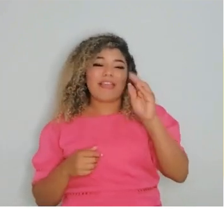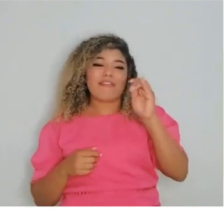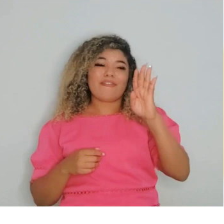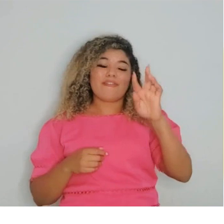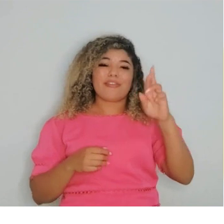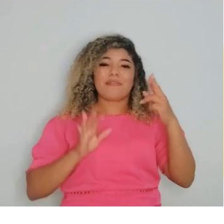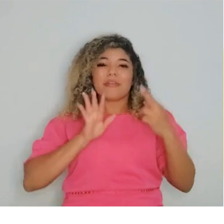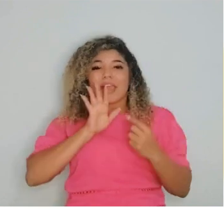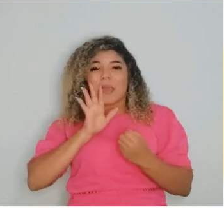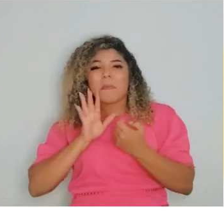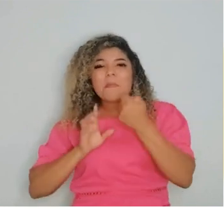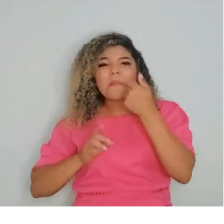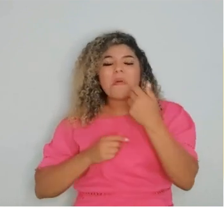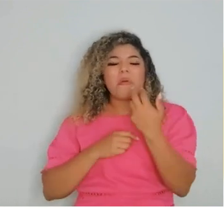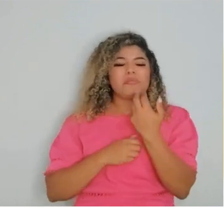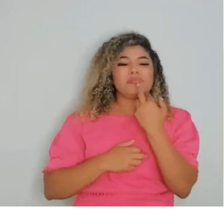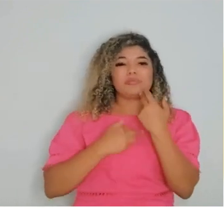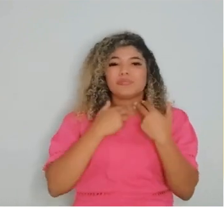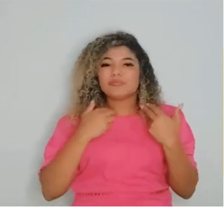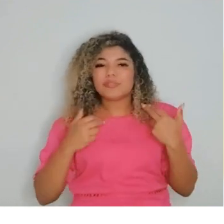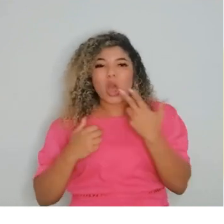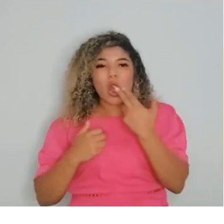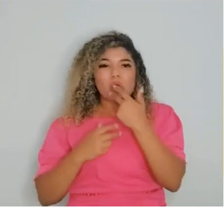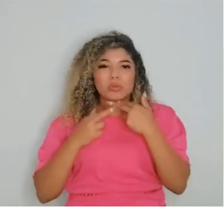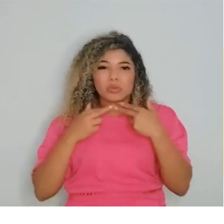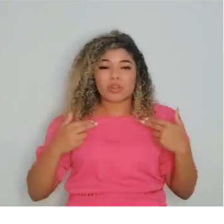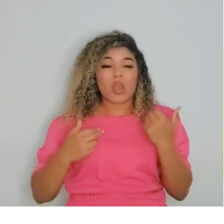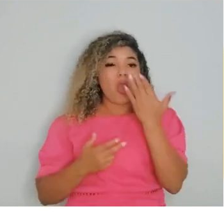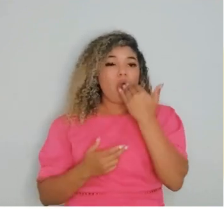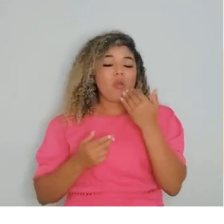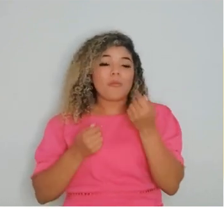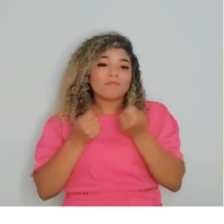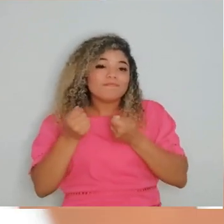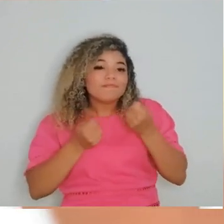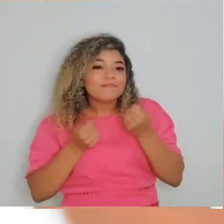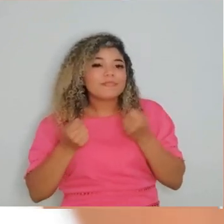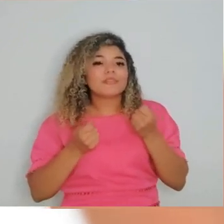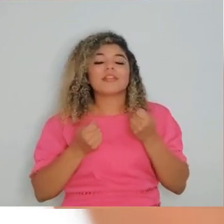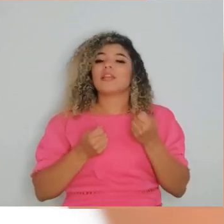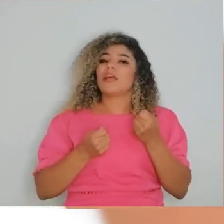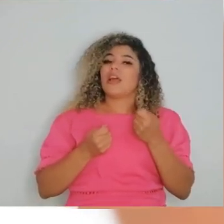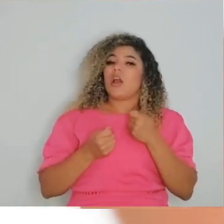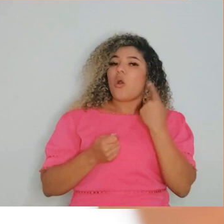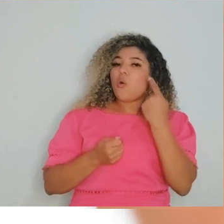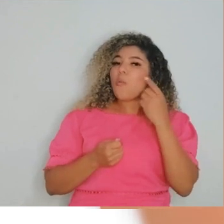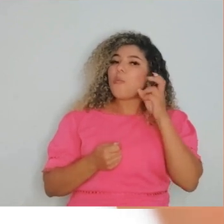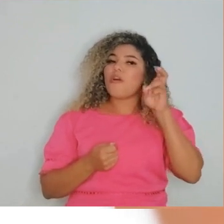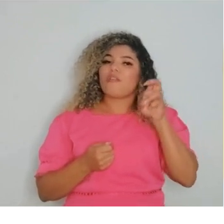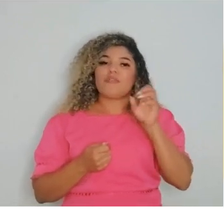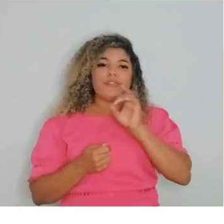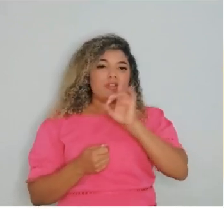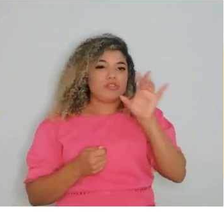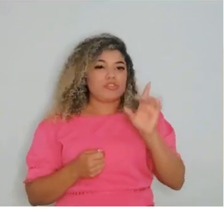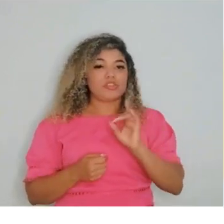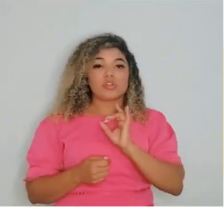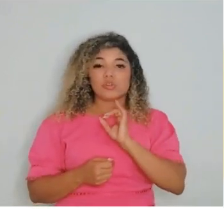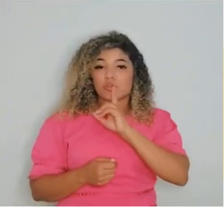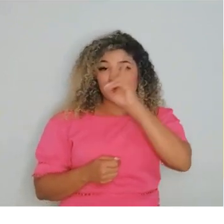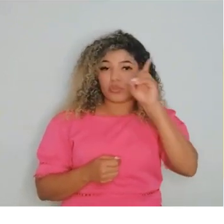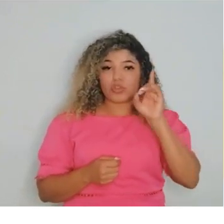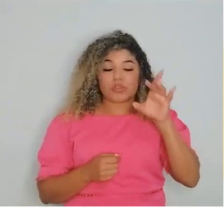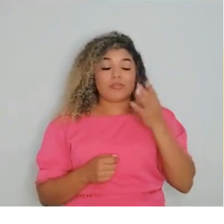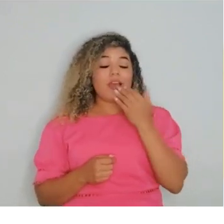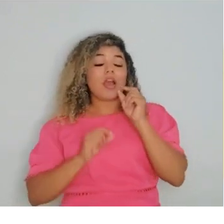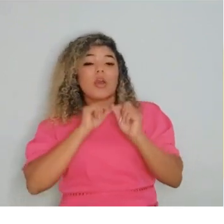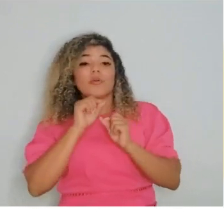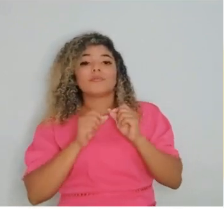fibras e apresentam poucos nutrientes. Seu consumo deve ser moderado, não excedendo uma porção diária. Os